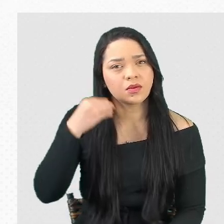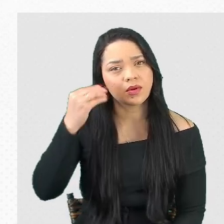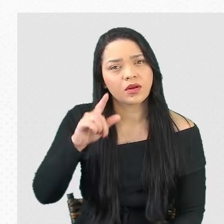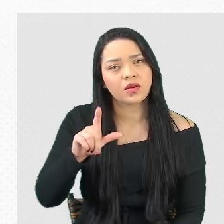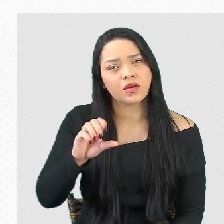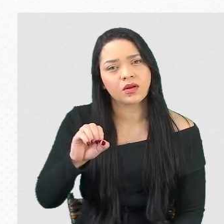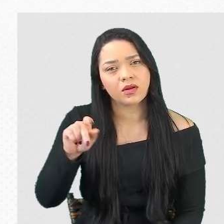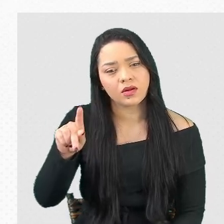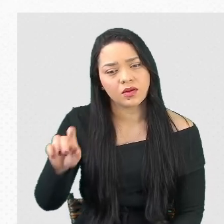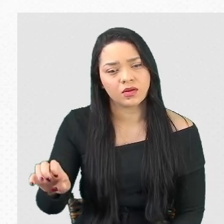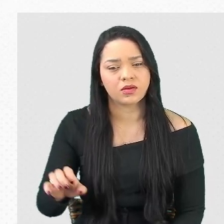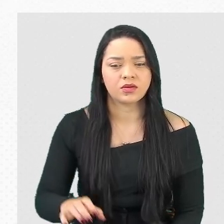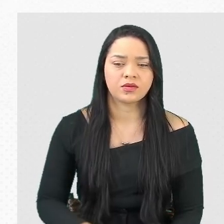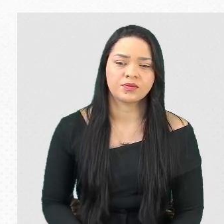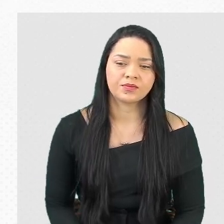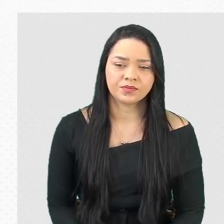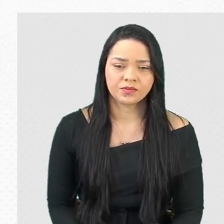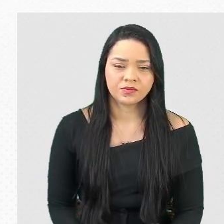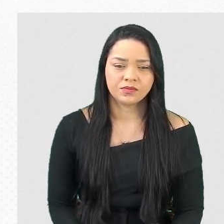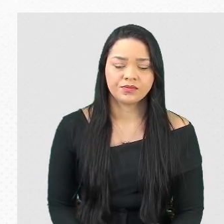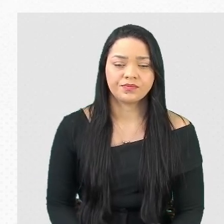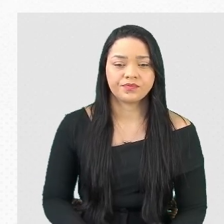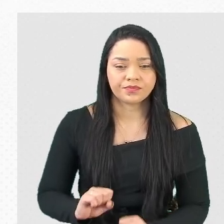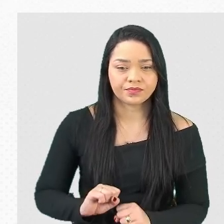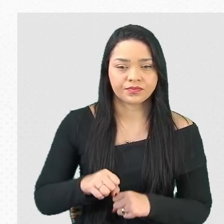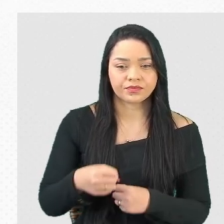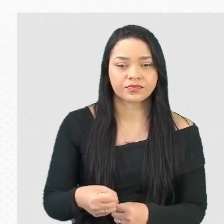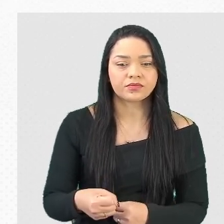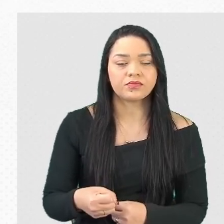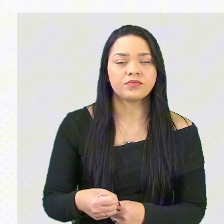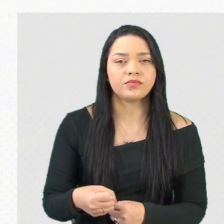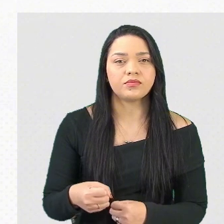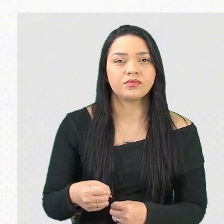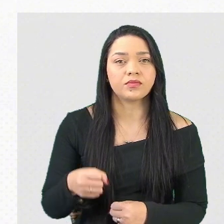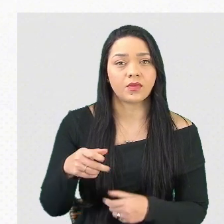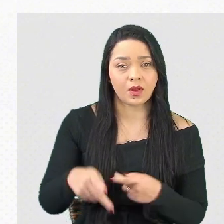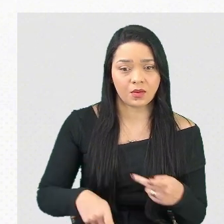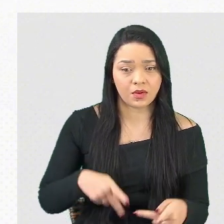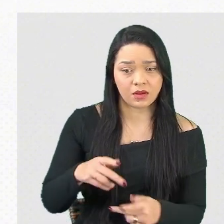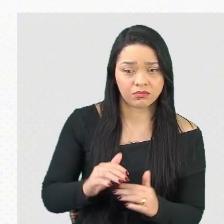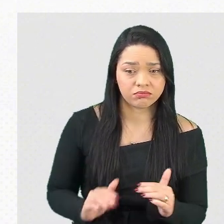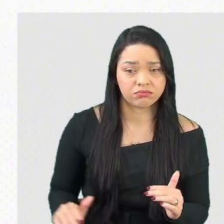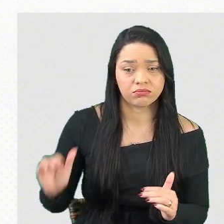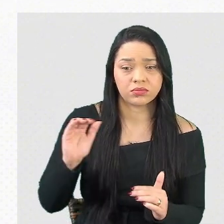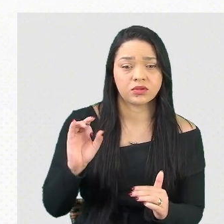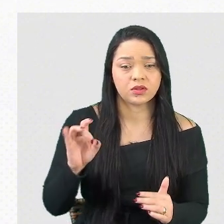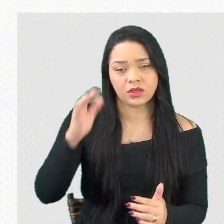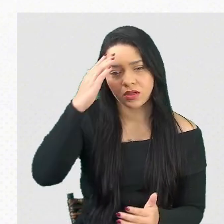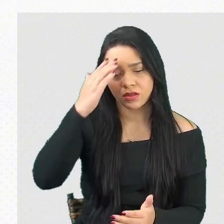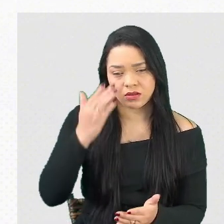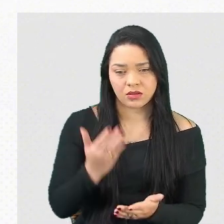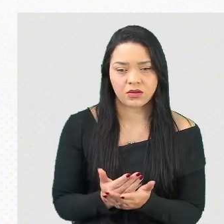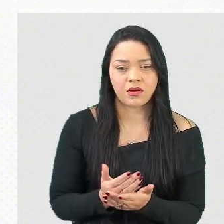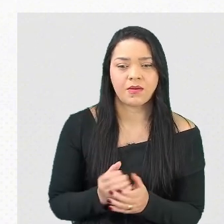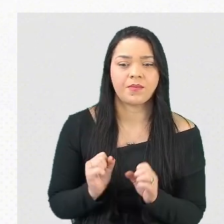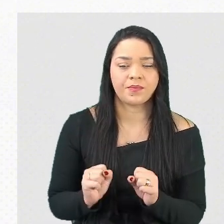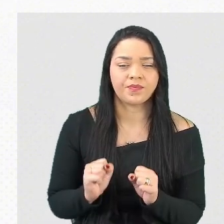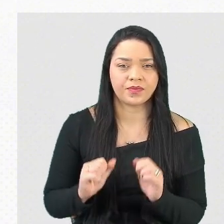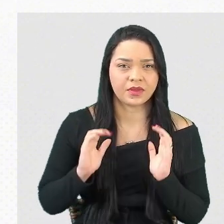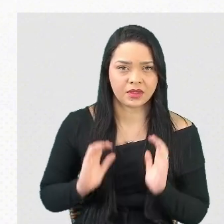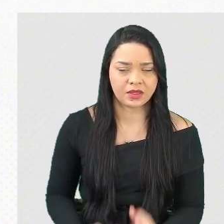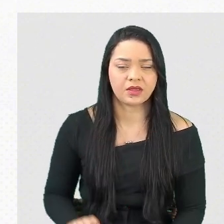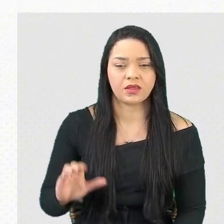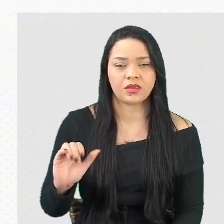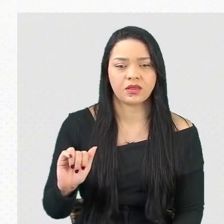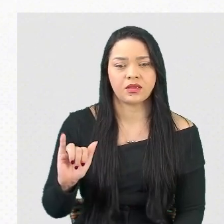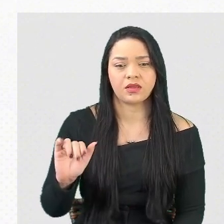com o idealismo de Hume. Ele defendia a soberania popular, mas aí ele acreditava que somente proprietários poderiam ser